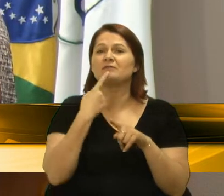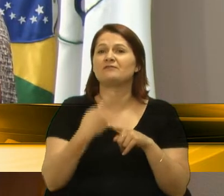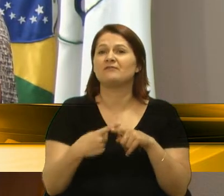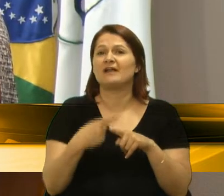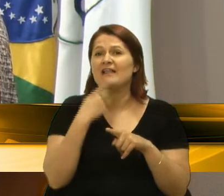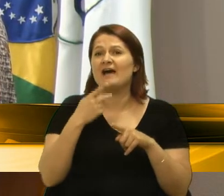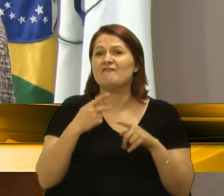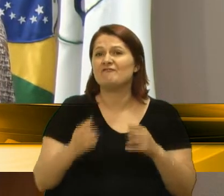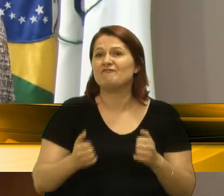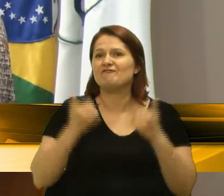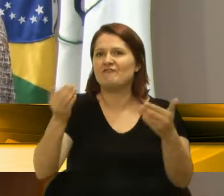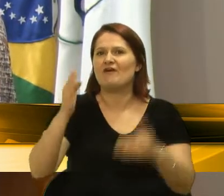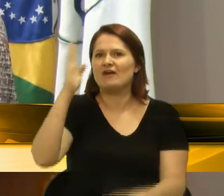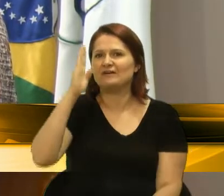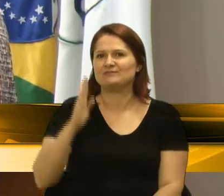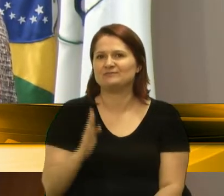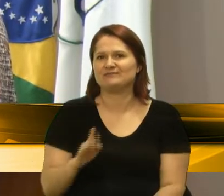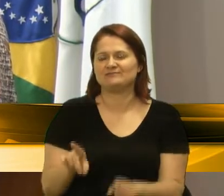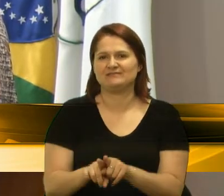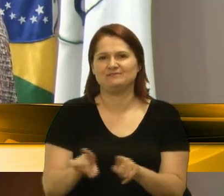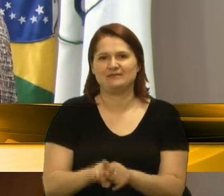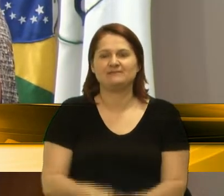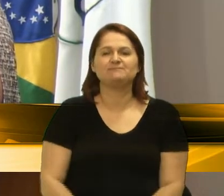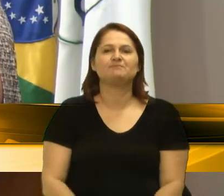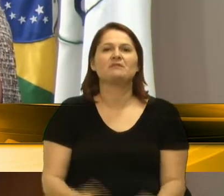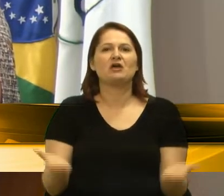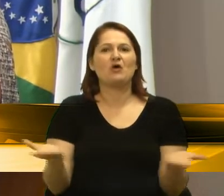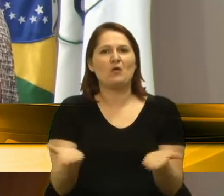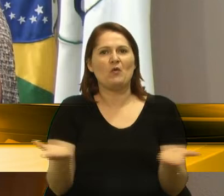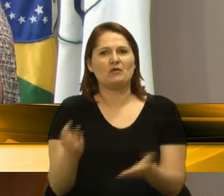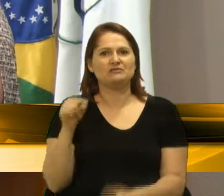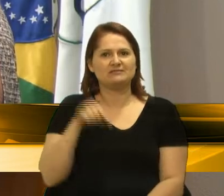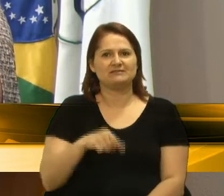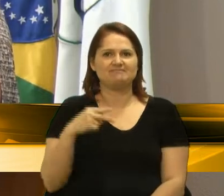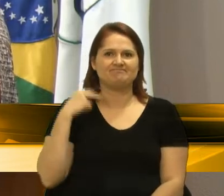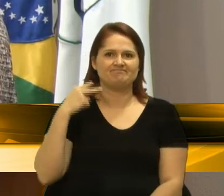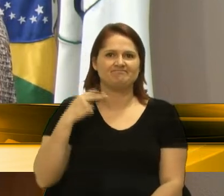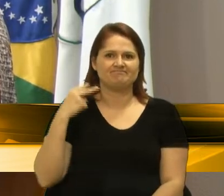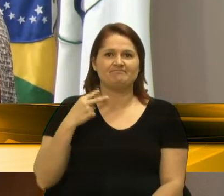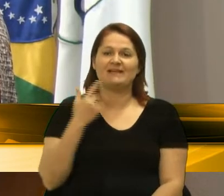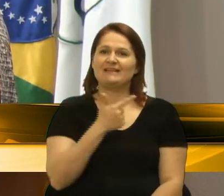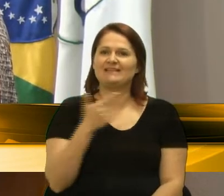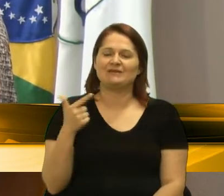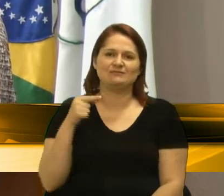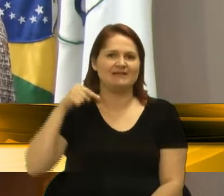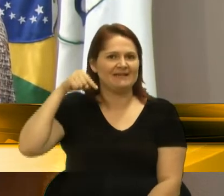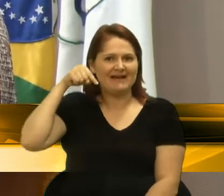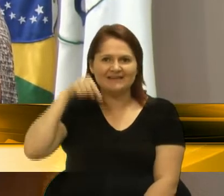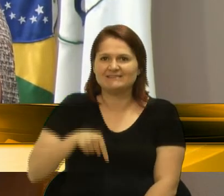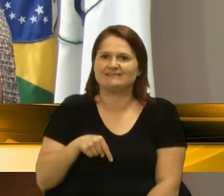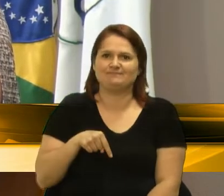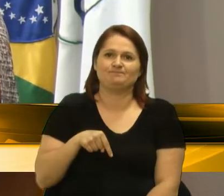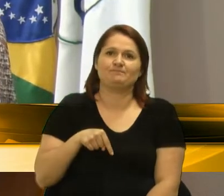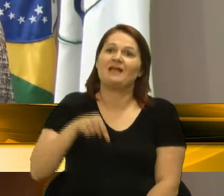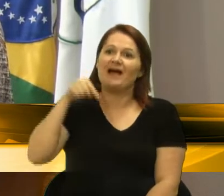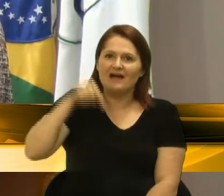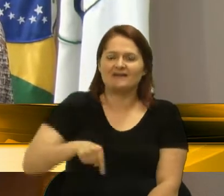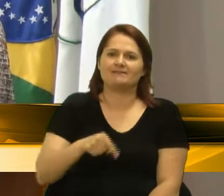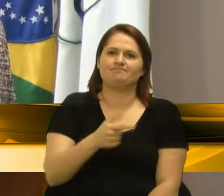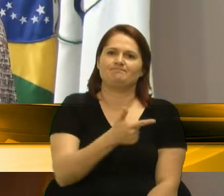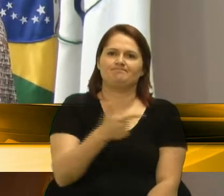Brasil. Hoje aqui, senhores vereadores, não temos nesta casa, nesta